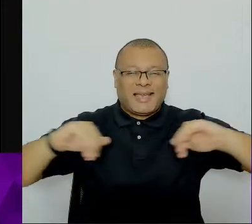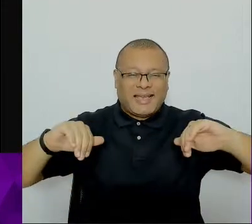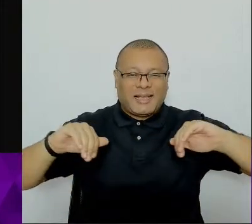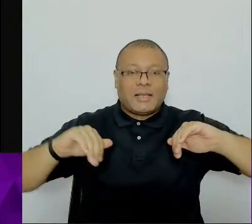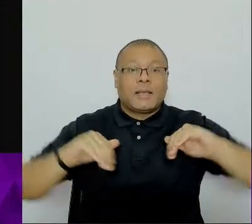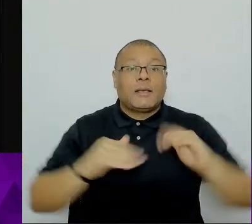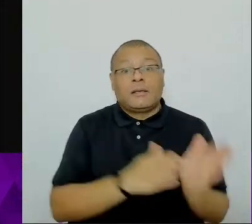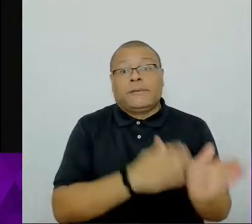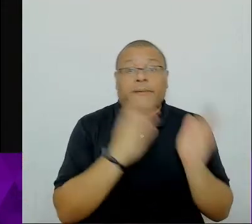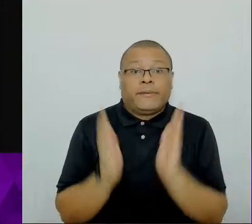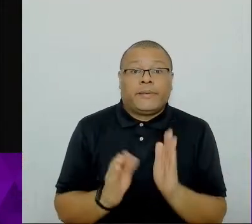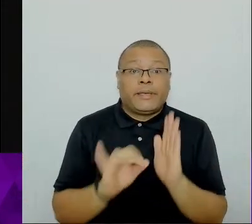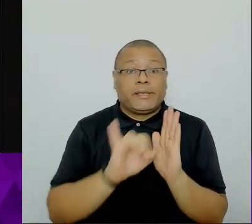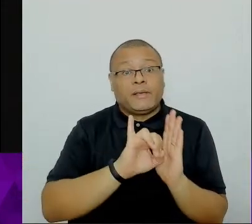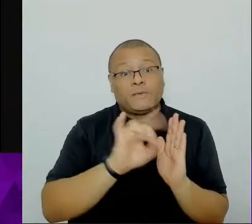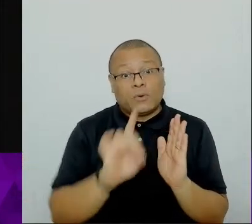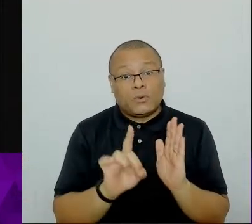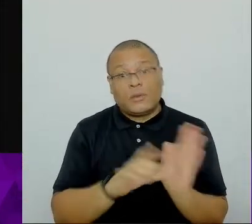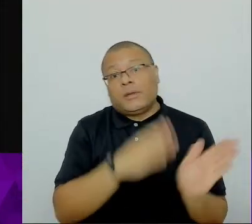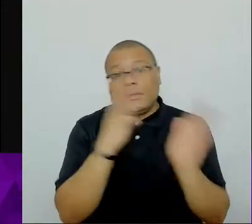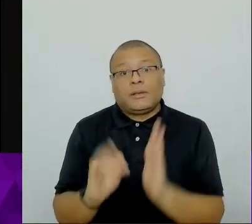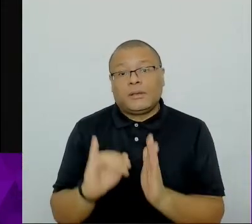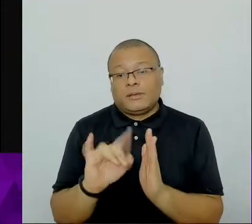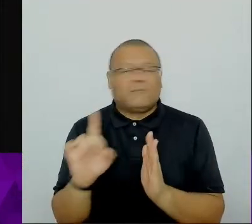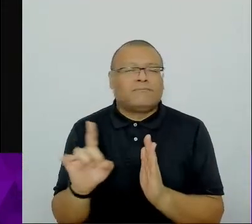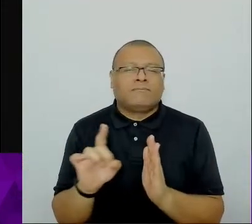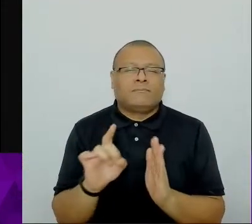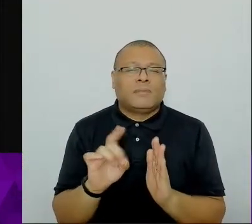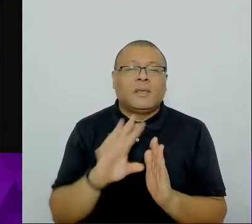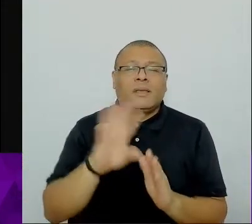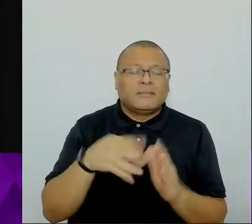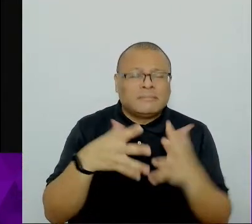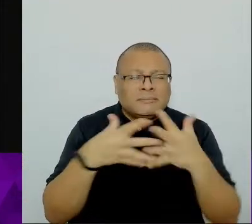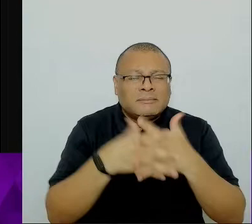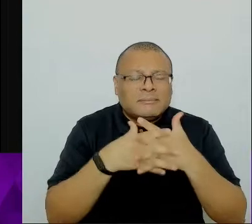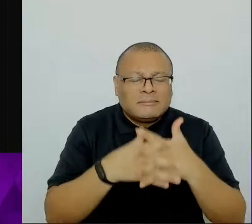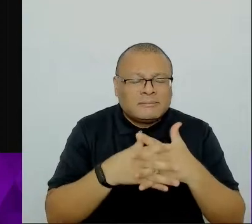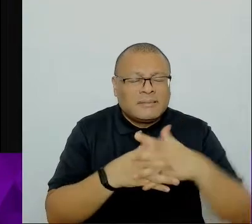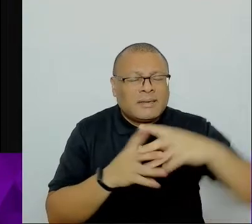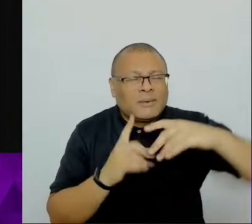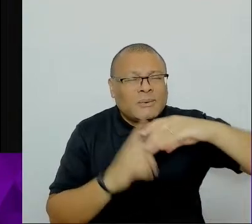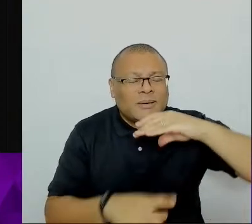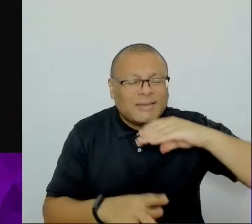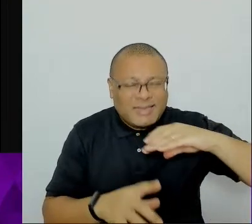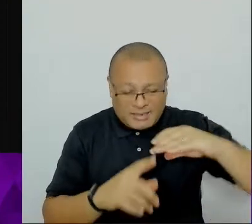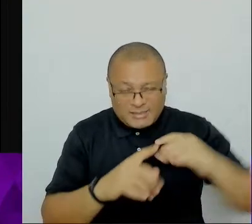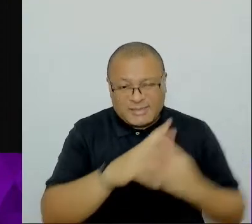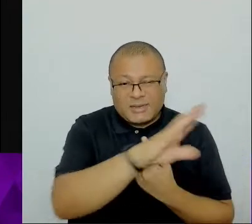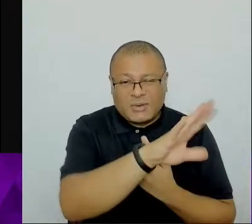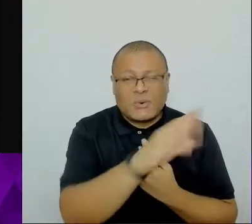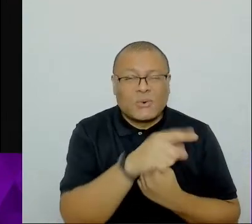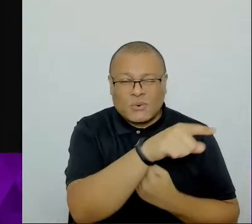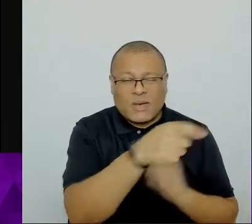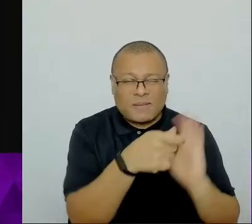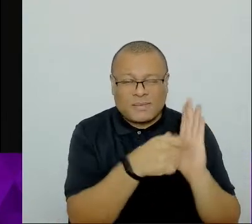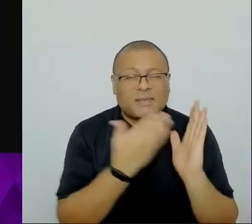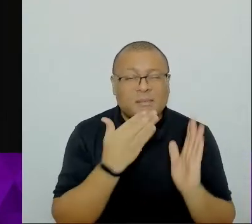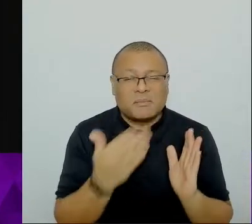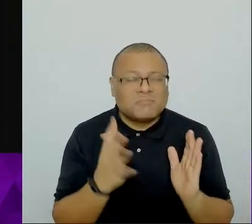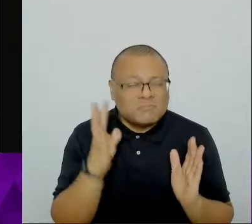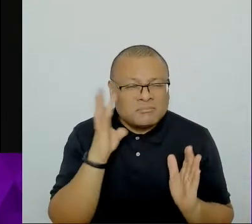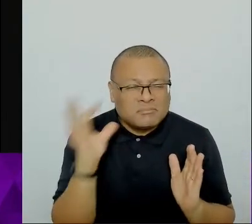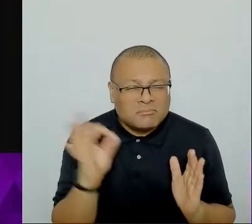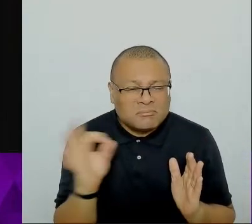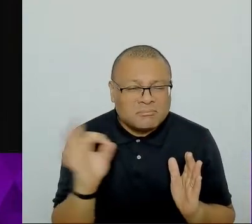recurso, identificador, subrecurso, identificador. Porque fica difícil para o cliente olhar para a URL e entender em qual caminho ele está. Quando a gente